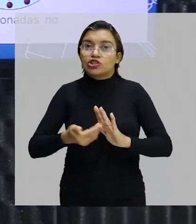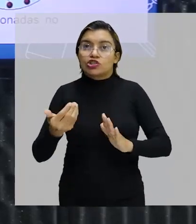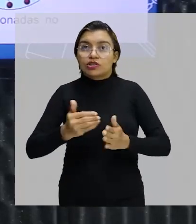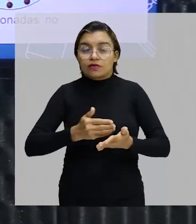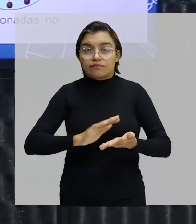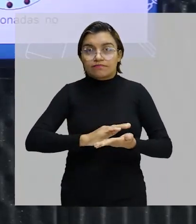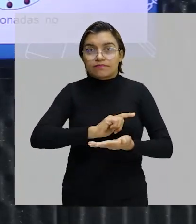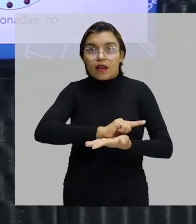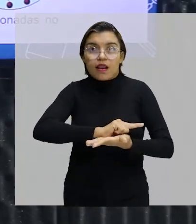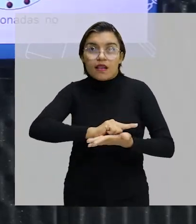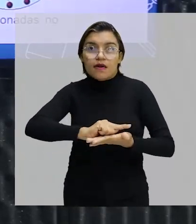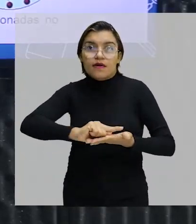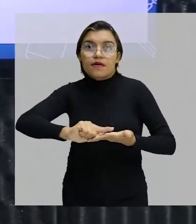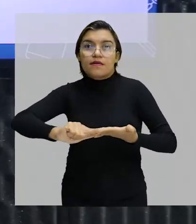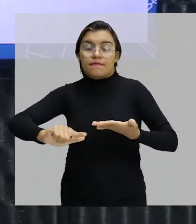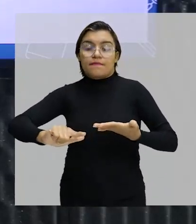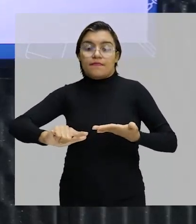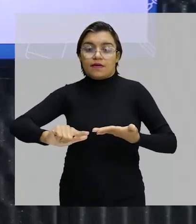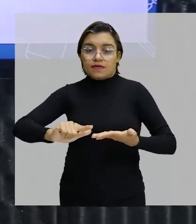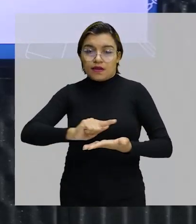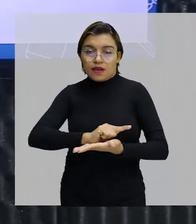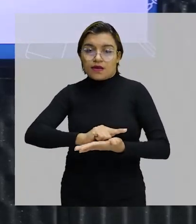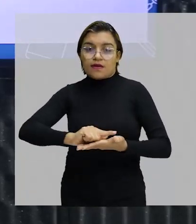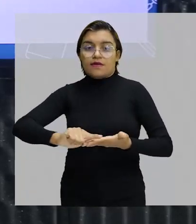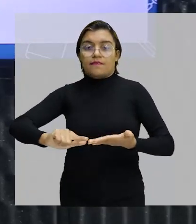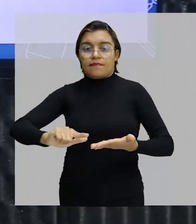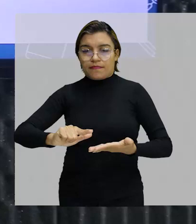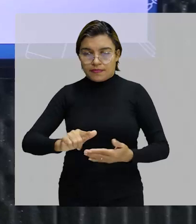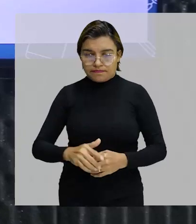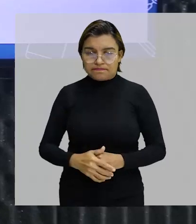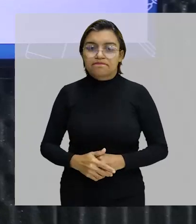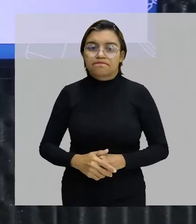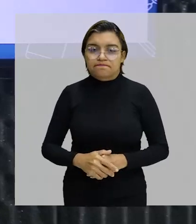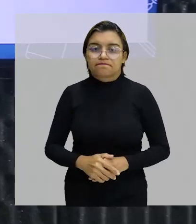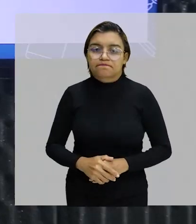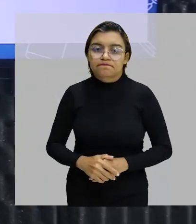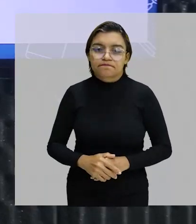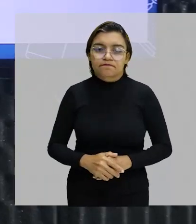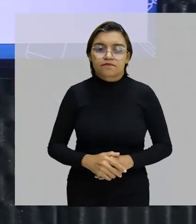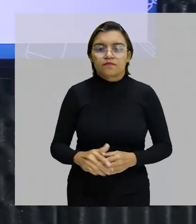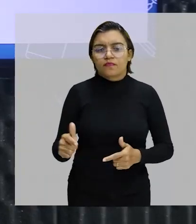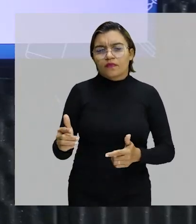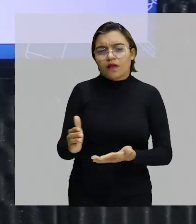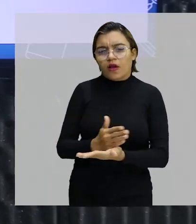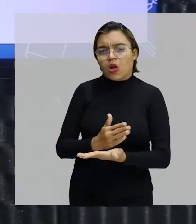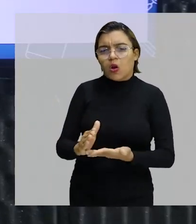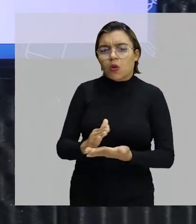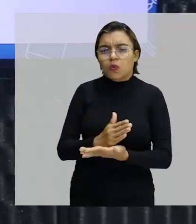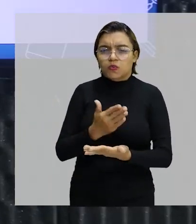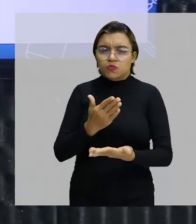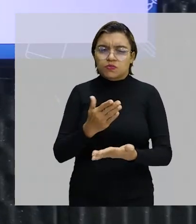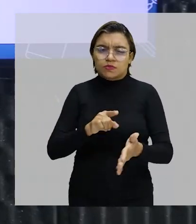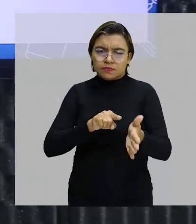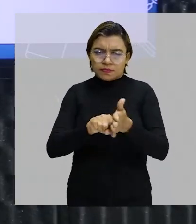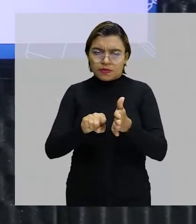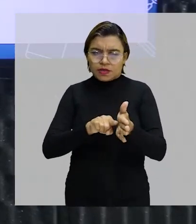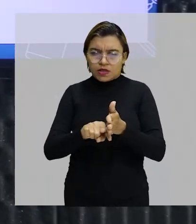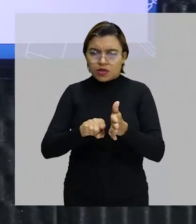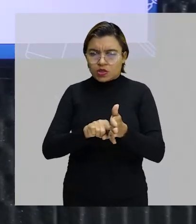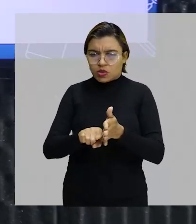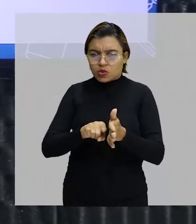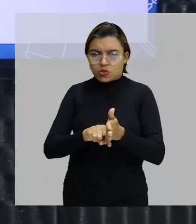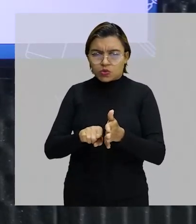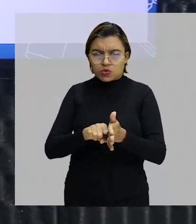material gorduroso, promovendo a limpeza. Alguns problemas, turminha, relacionados ao emprego